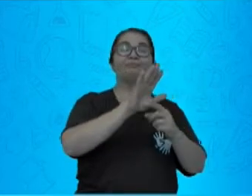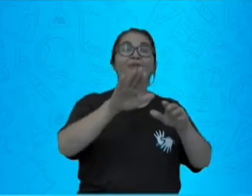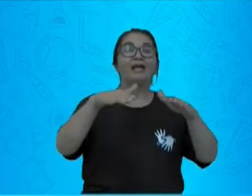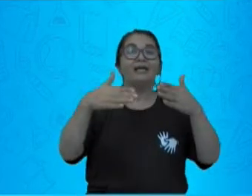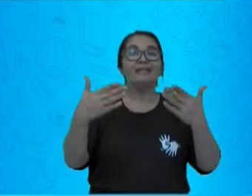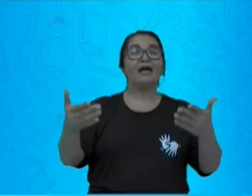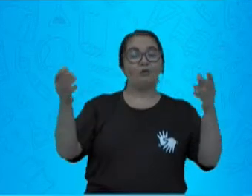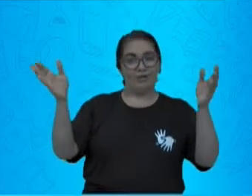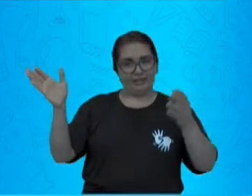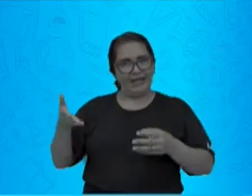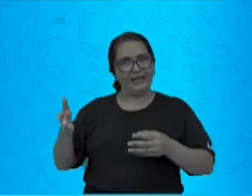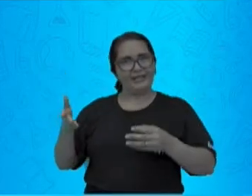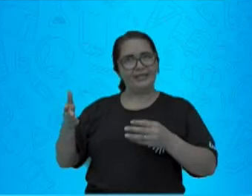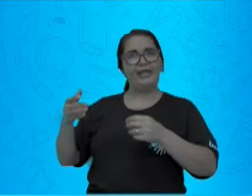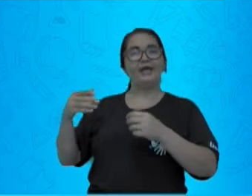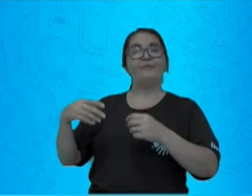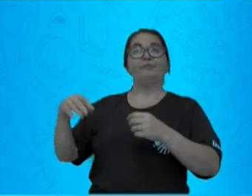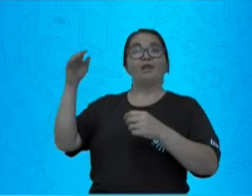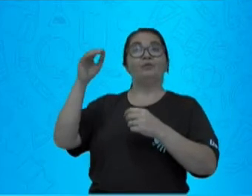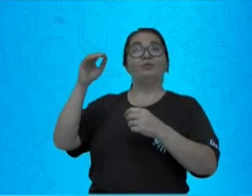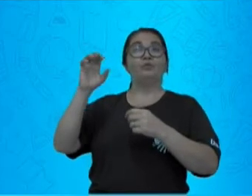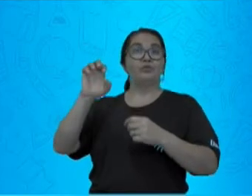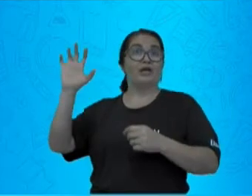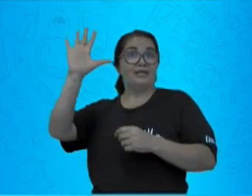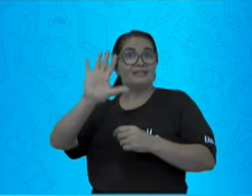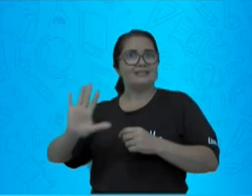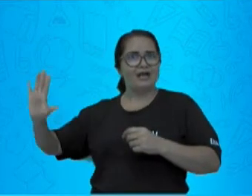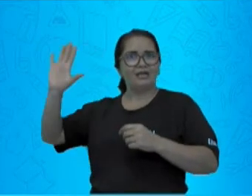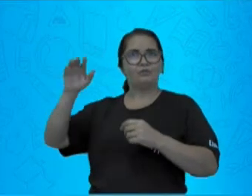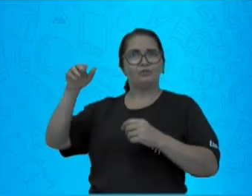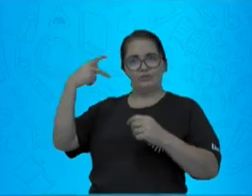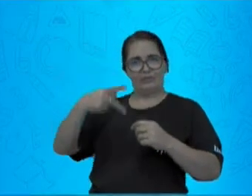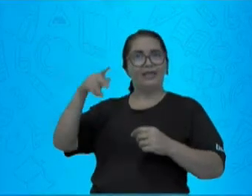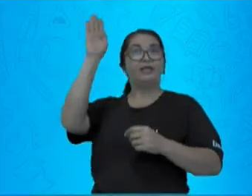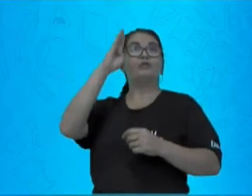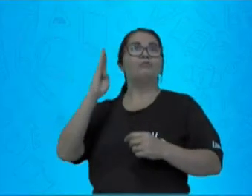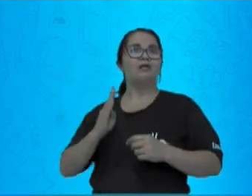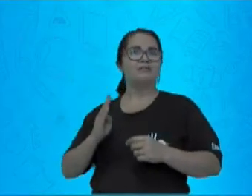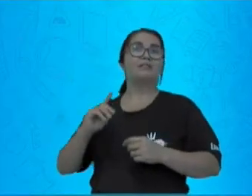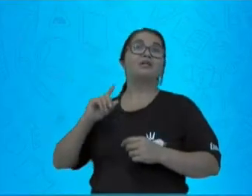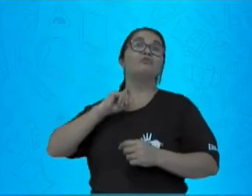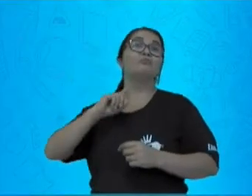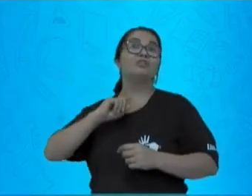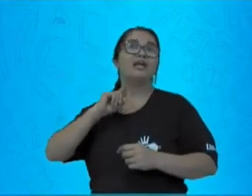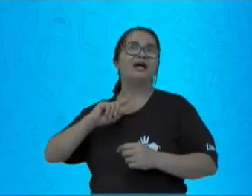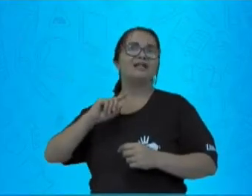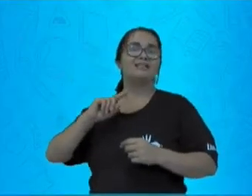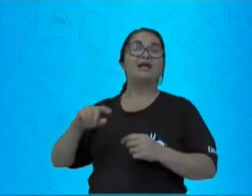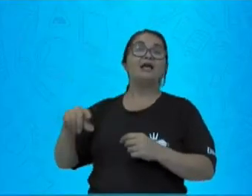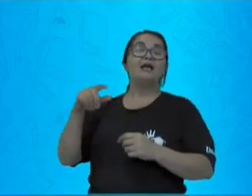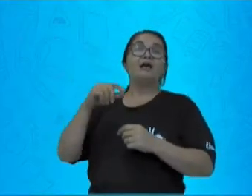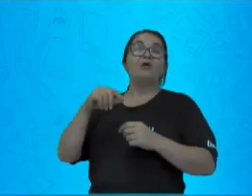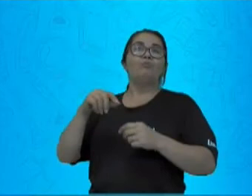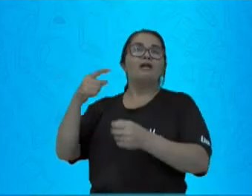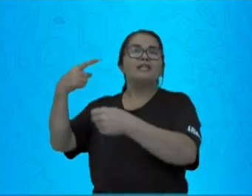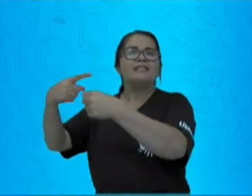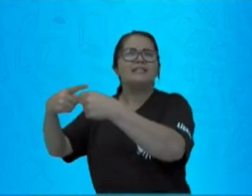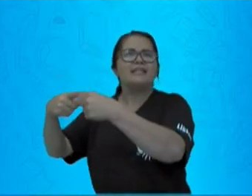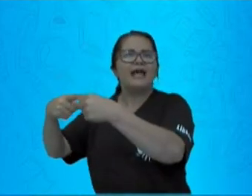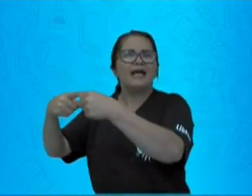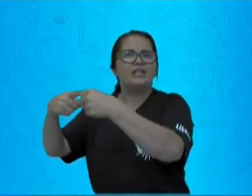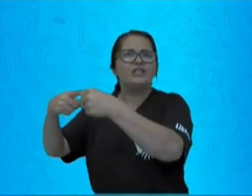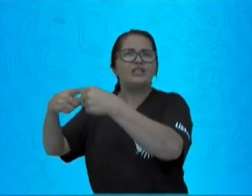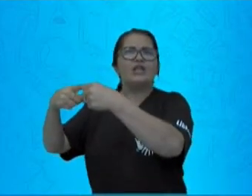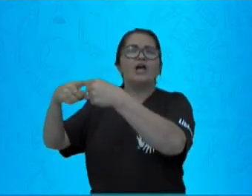das cidades que são uma das joias do barroco mineiro é Ouro Preto, que traz